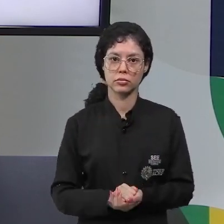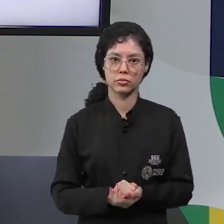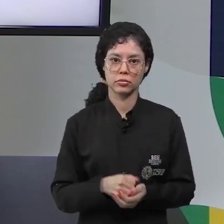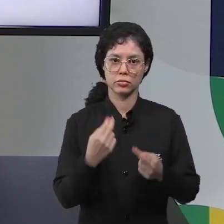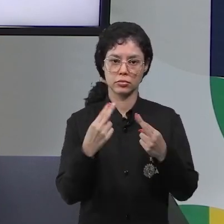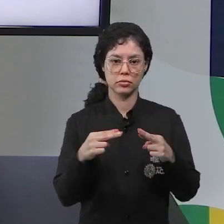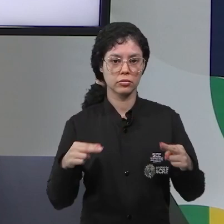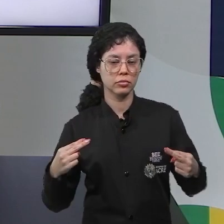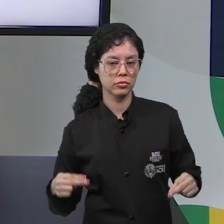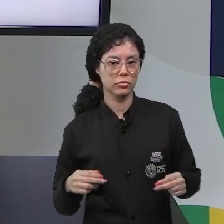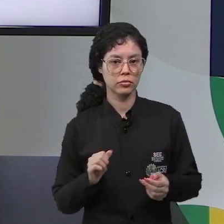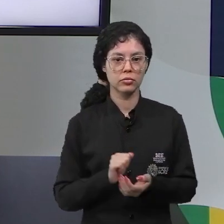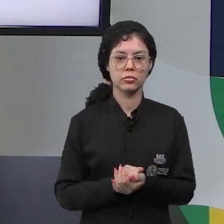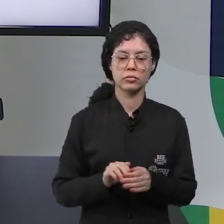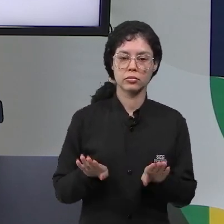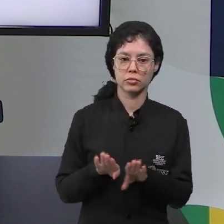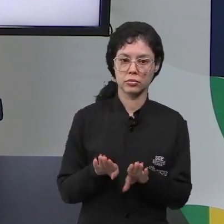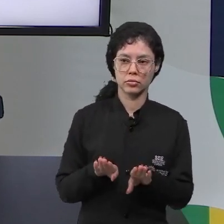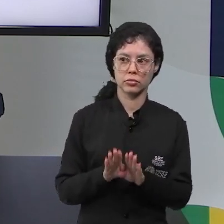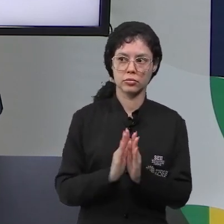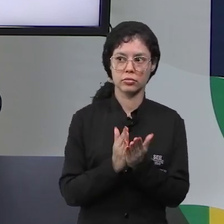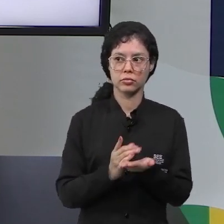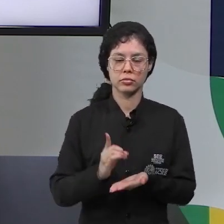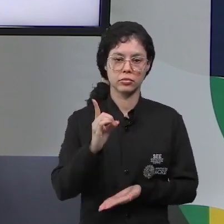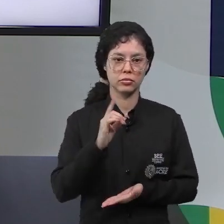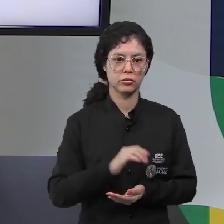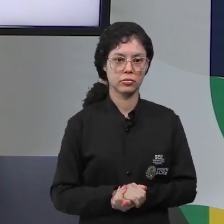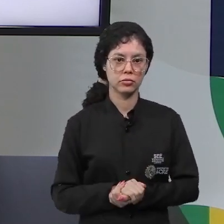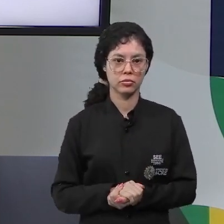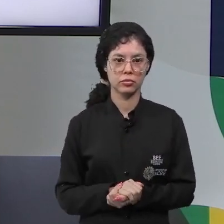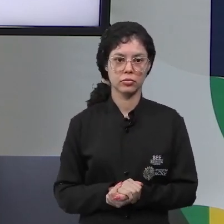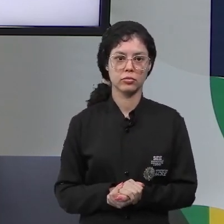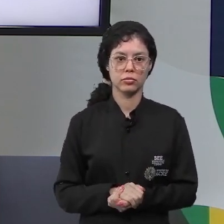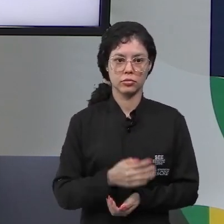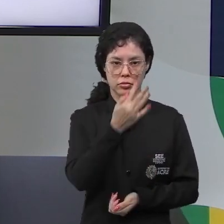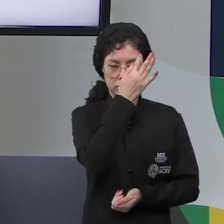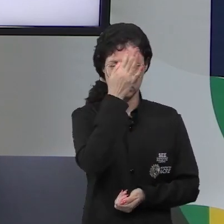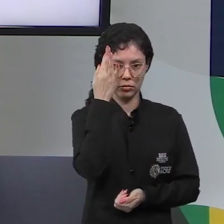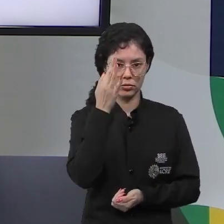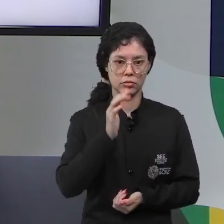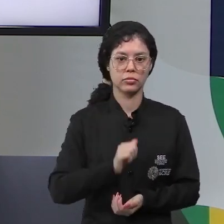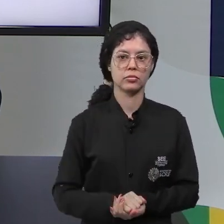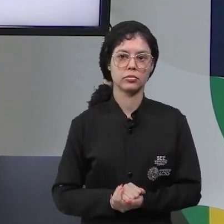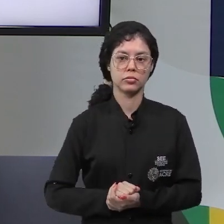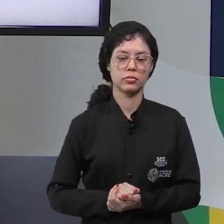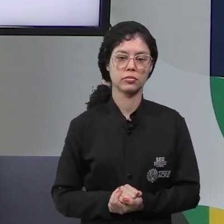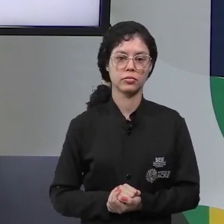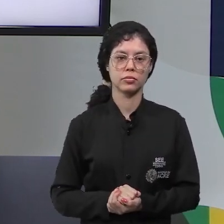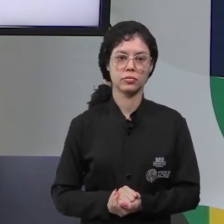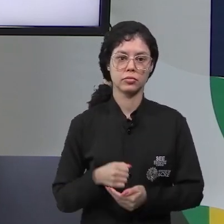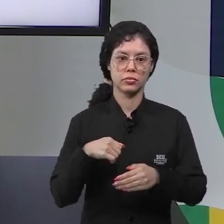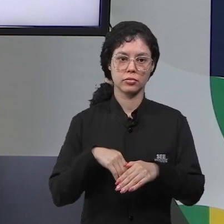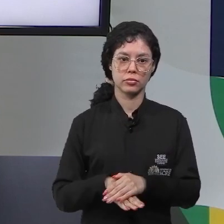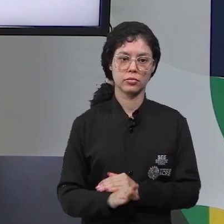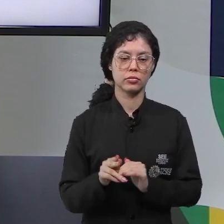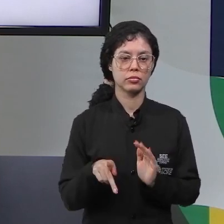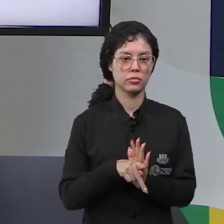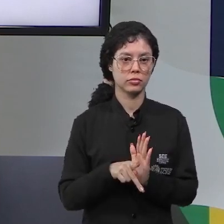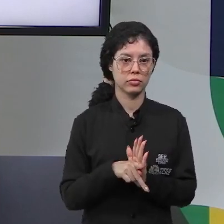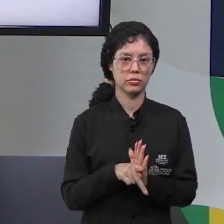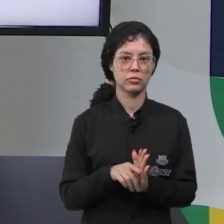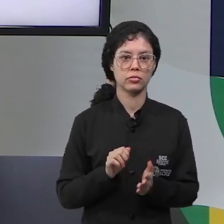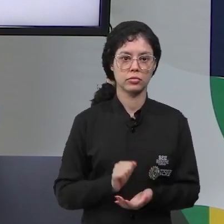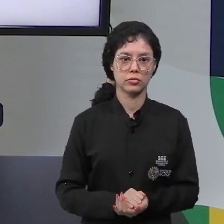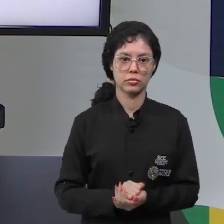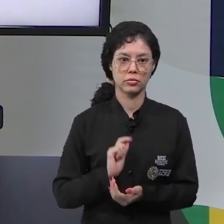candomblé do que aquilo que diz a Bíblia. Então, filosofar é justamente caminhar e guardar, procurar